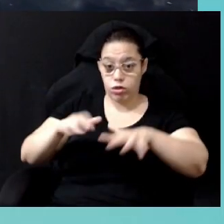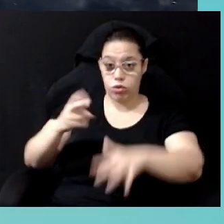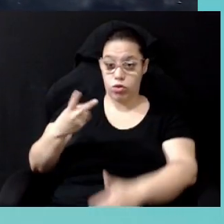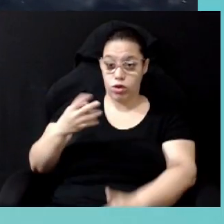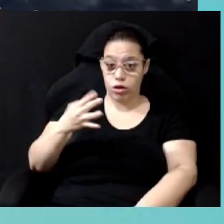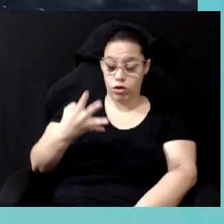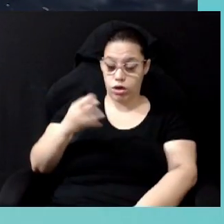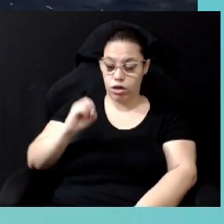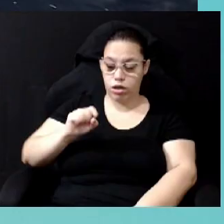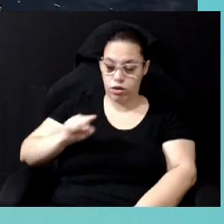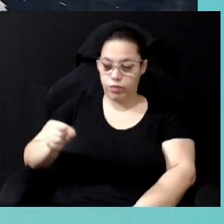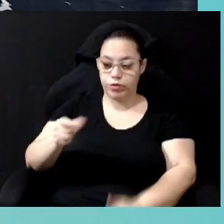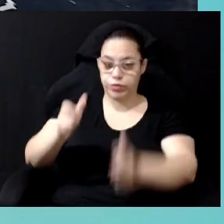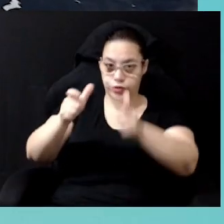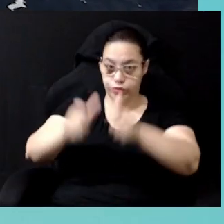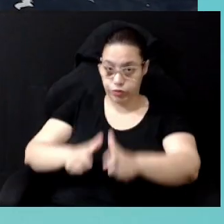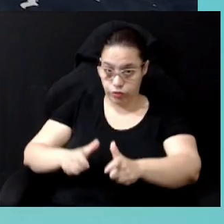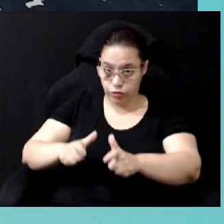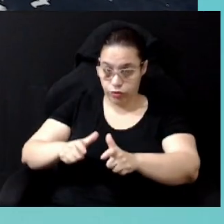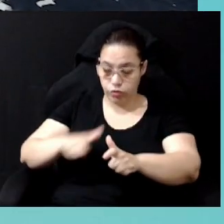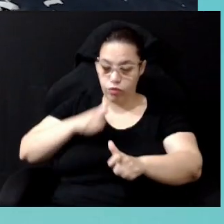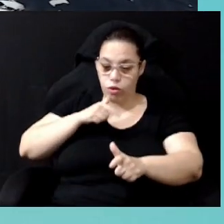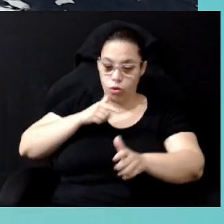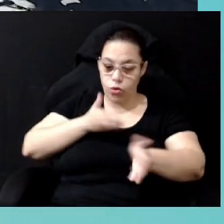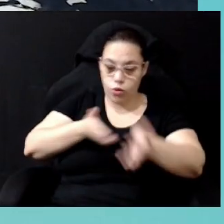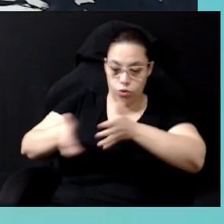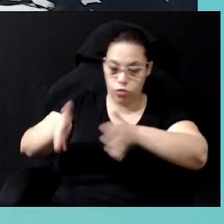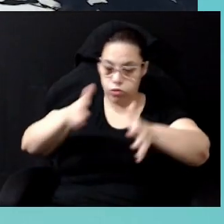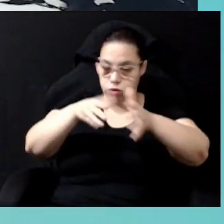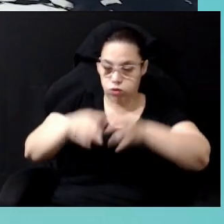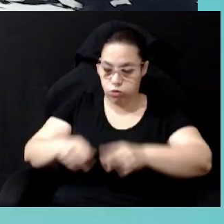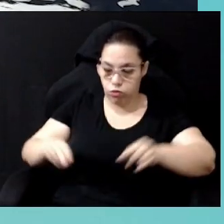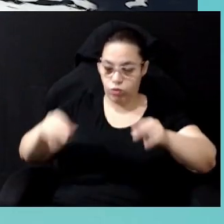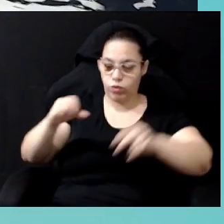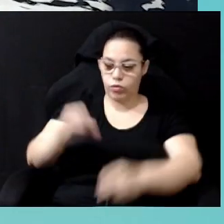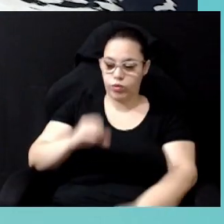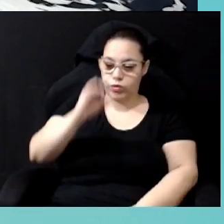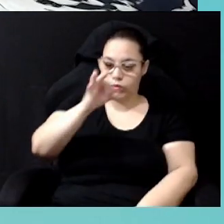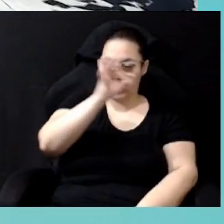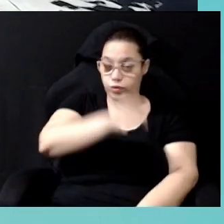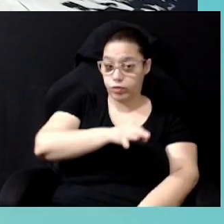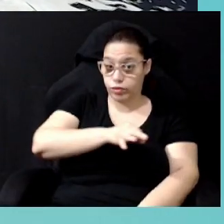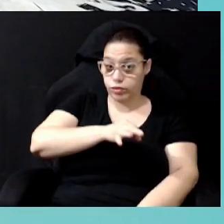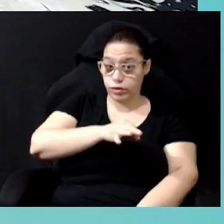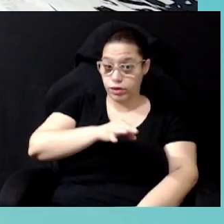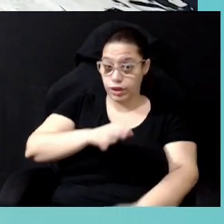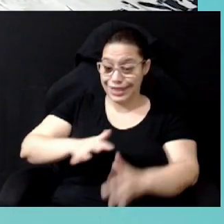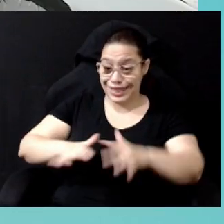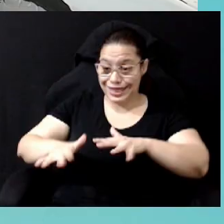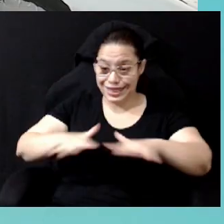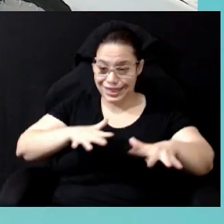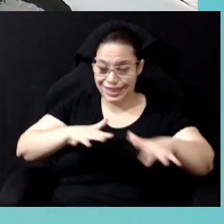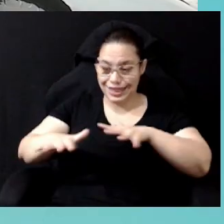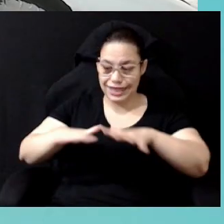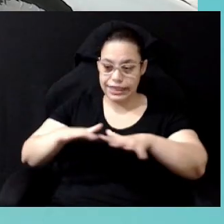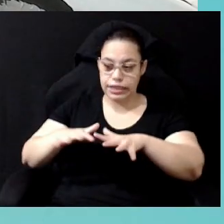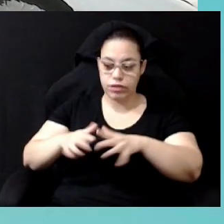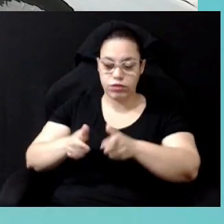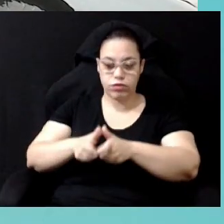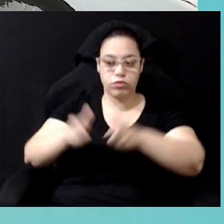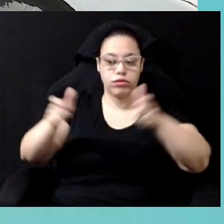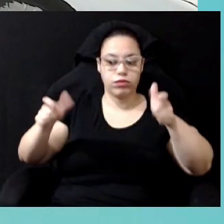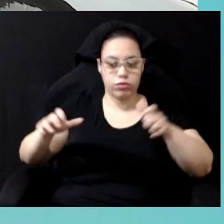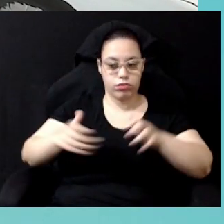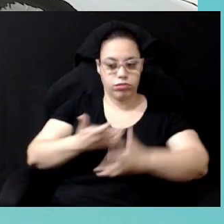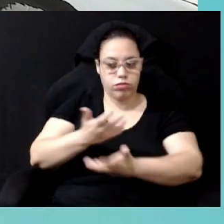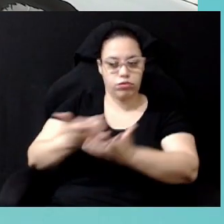40 mil quilômetros localizada no Oceano Pacífico, onde ocorre 90% da atividade sísmica da Terra e onde